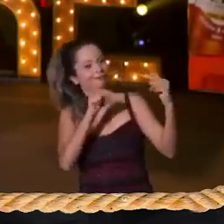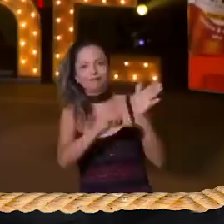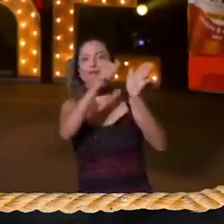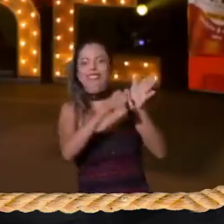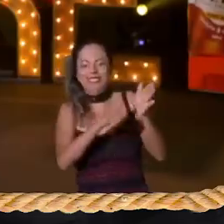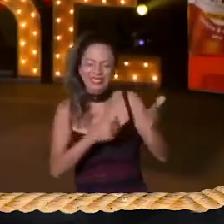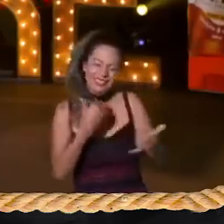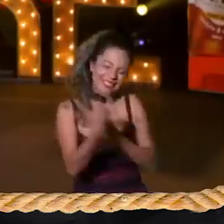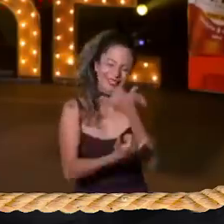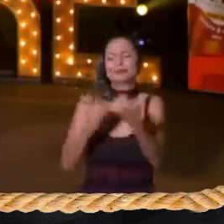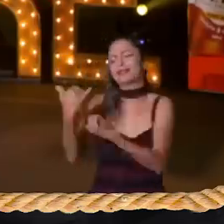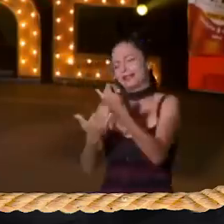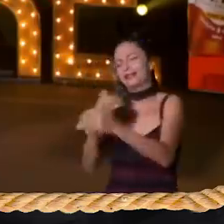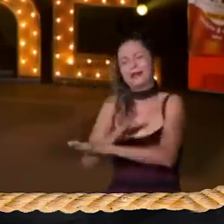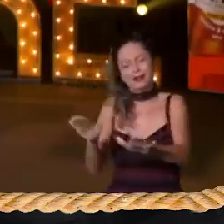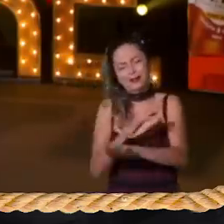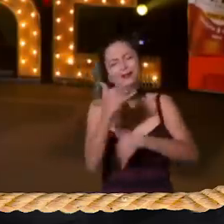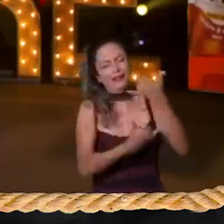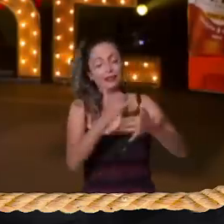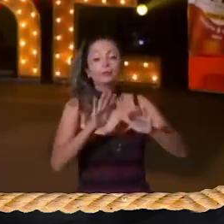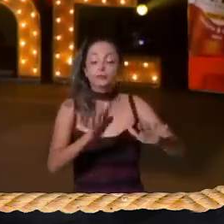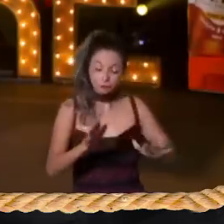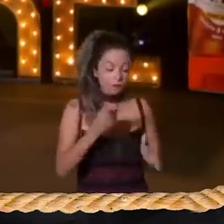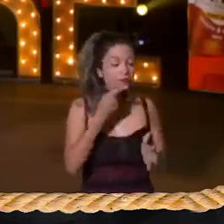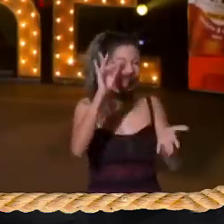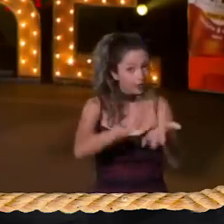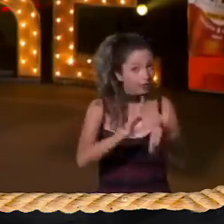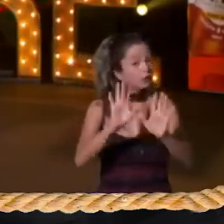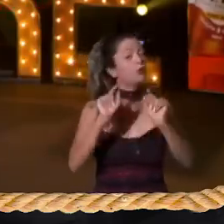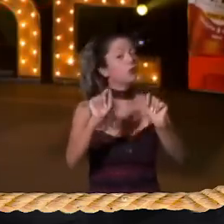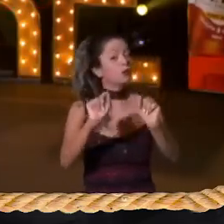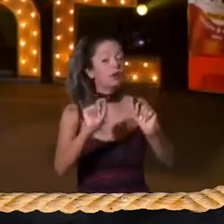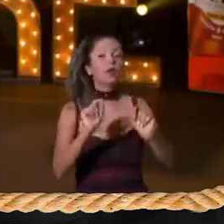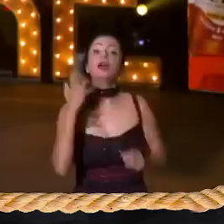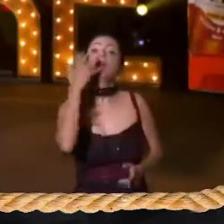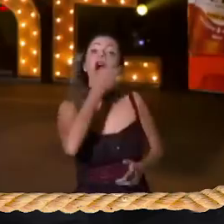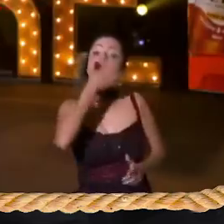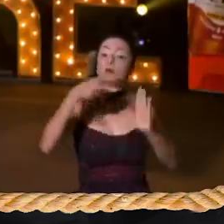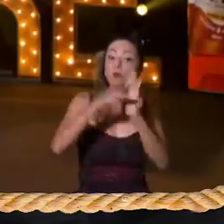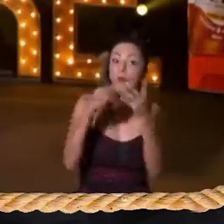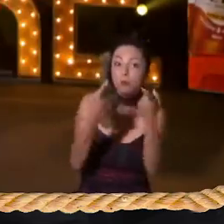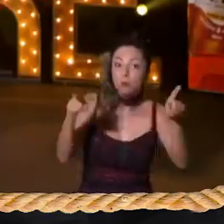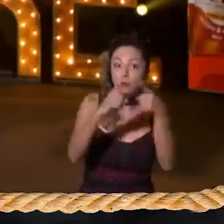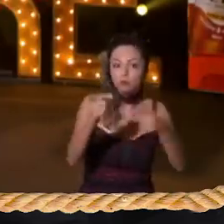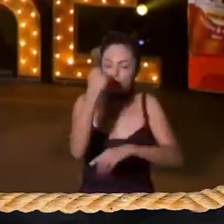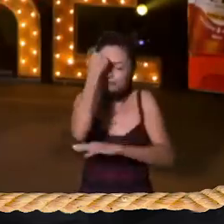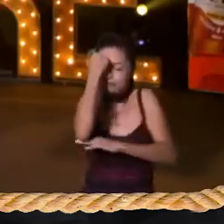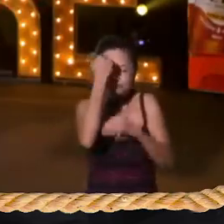muito feliz, cara, voltando aqui a falar sério. Olha, os artistas da música sertaneja deram um show,